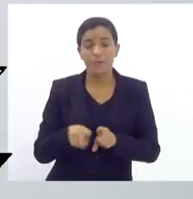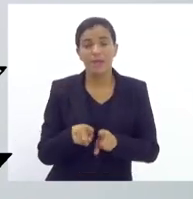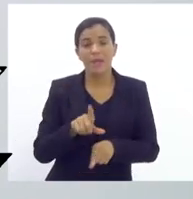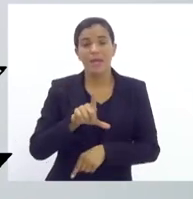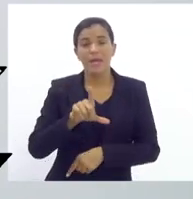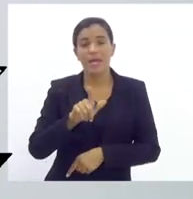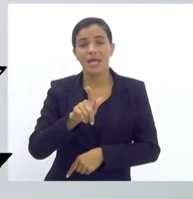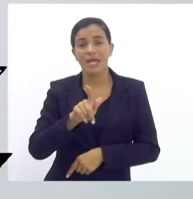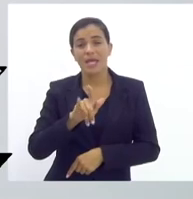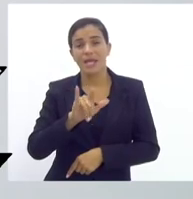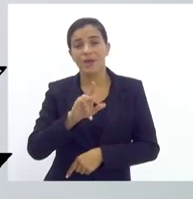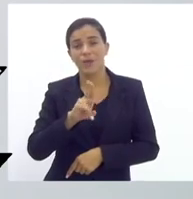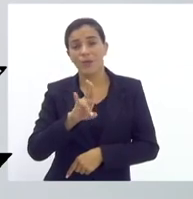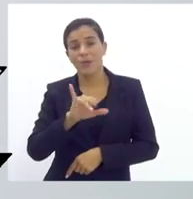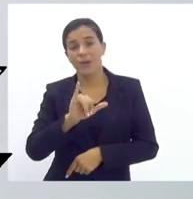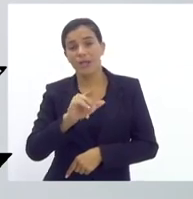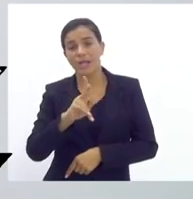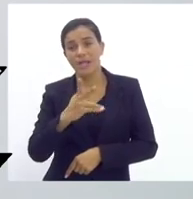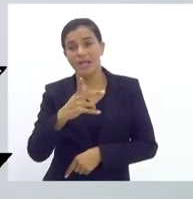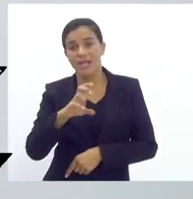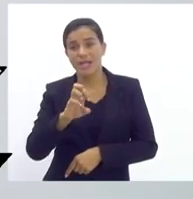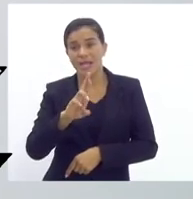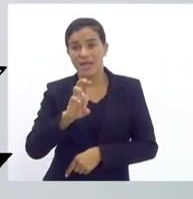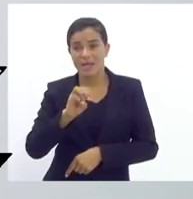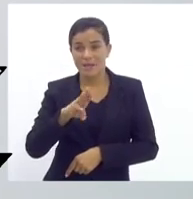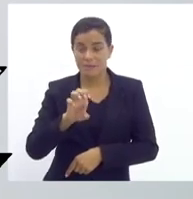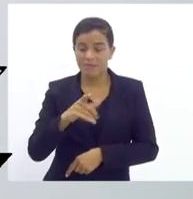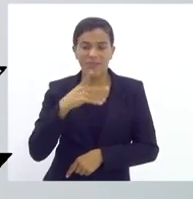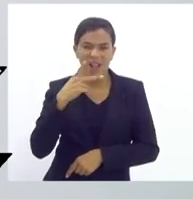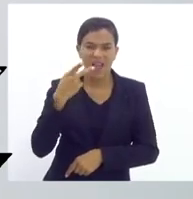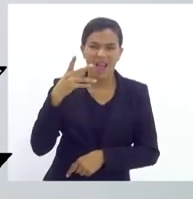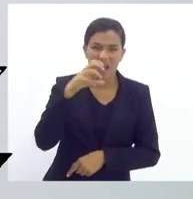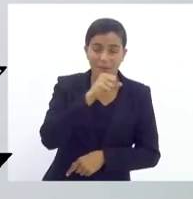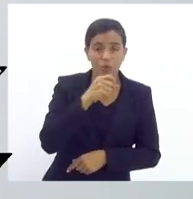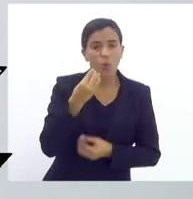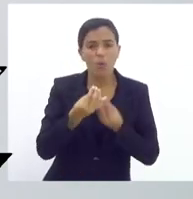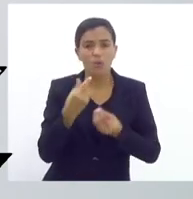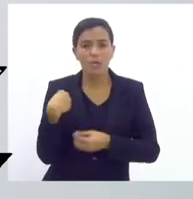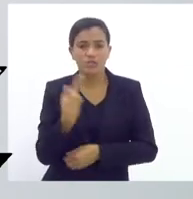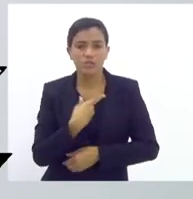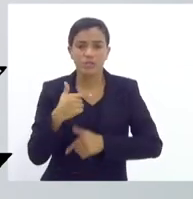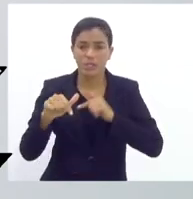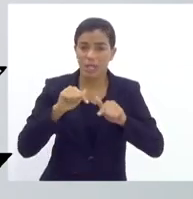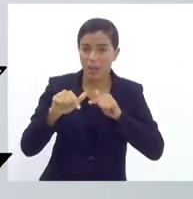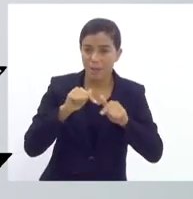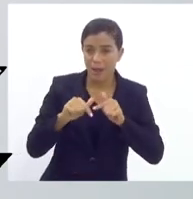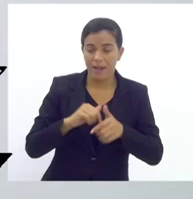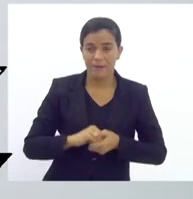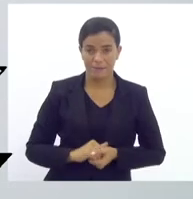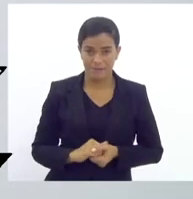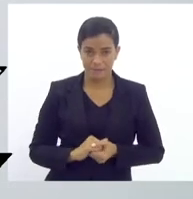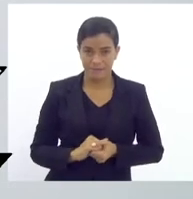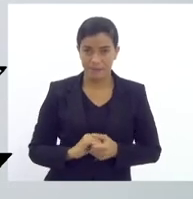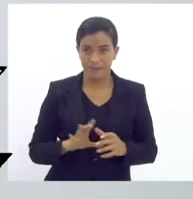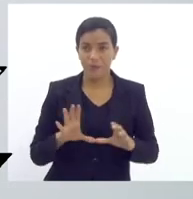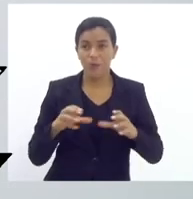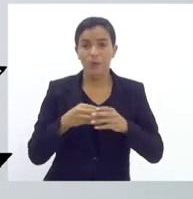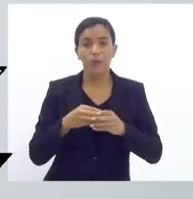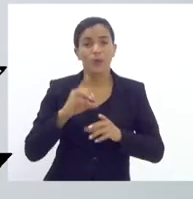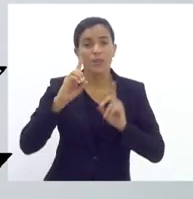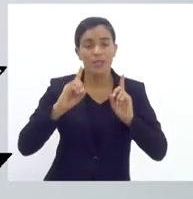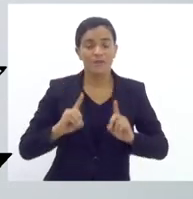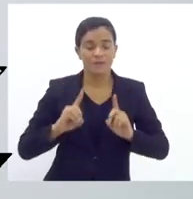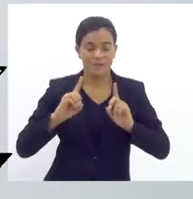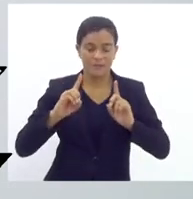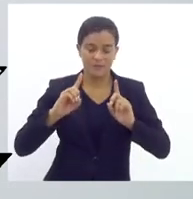que trabalham diretamente com a Gislaine vou falar rapidamente como é que a gente trabalha lá no núcleo de defesa dos Direitos Humanos né é